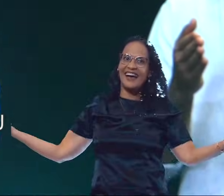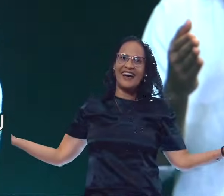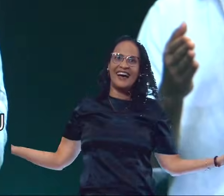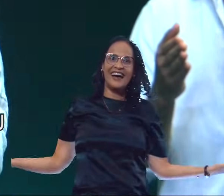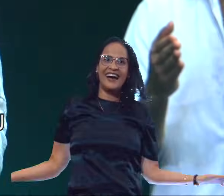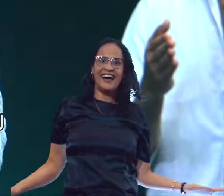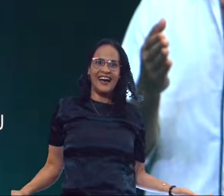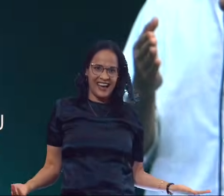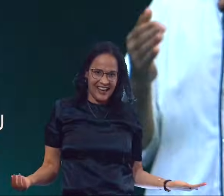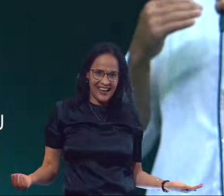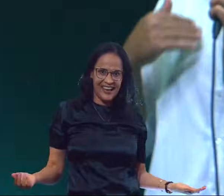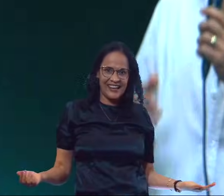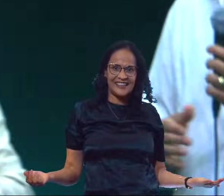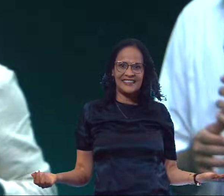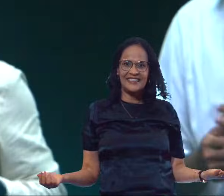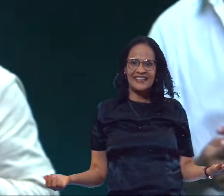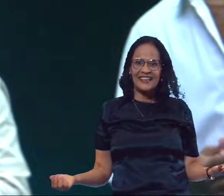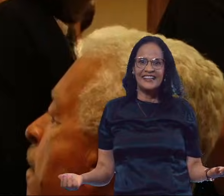contemplar.